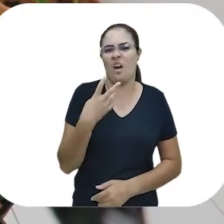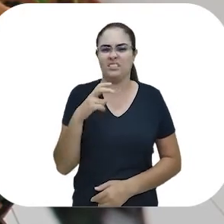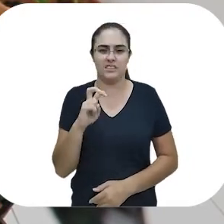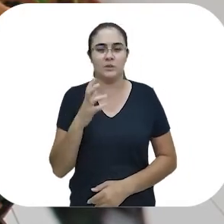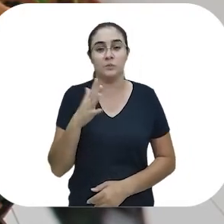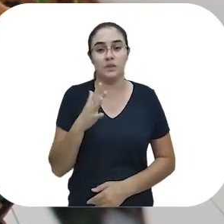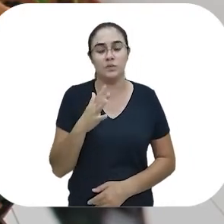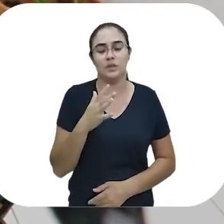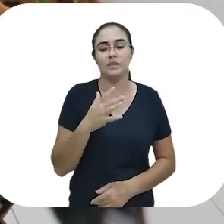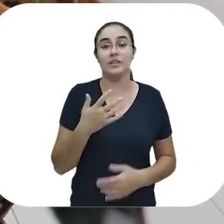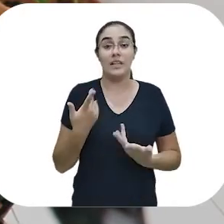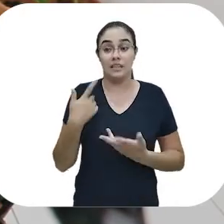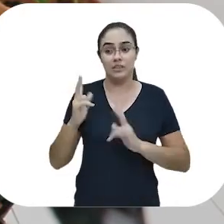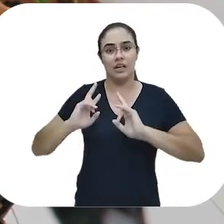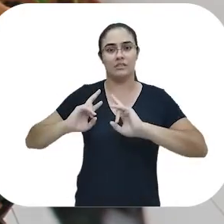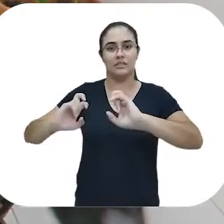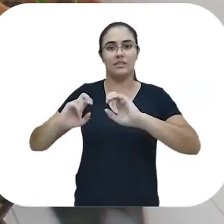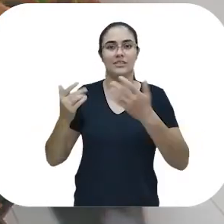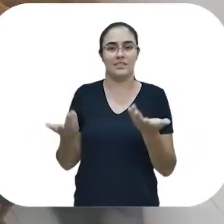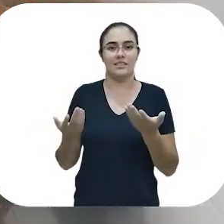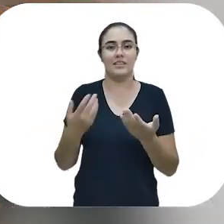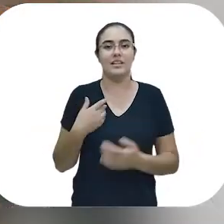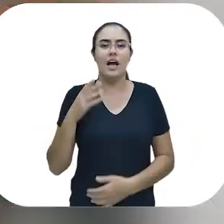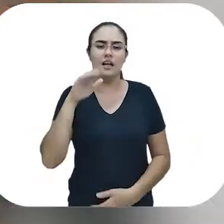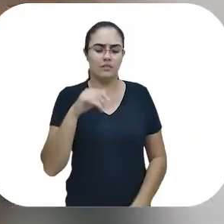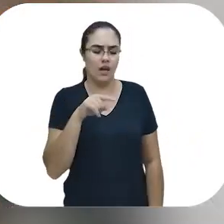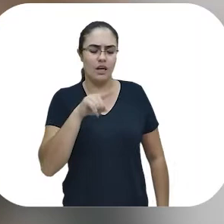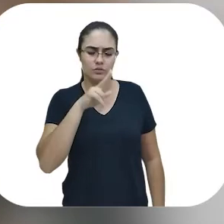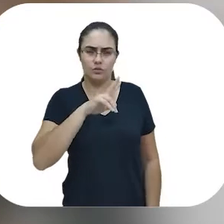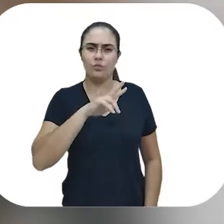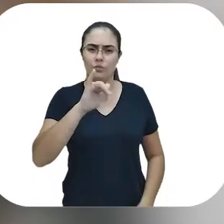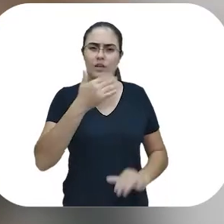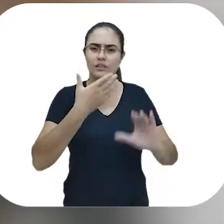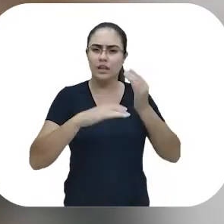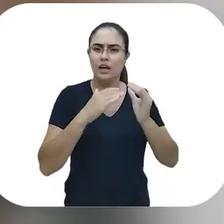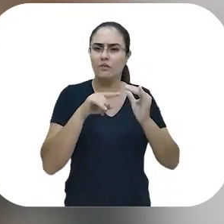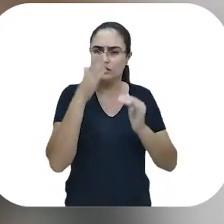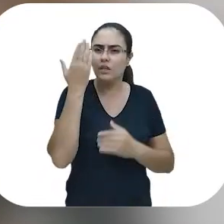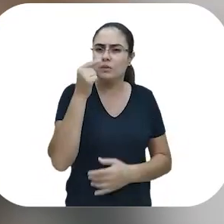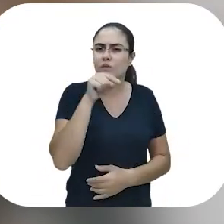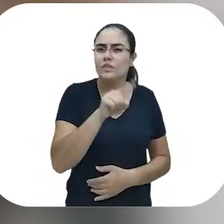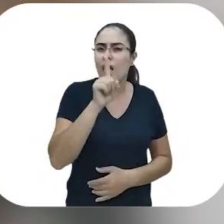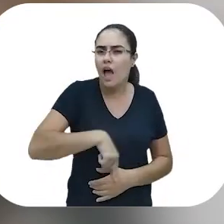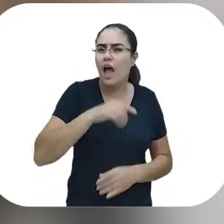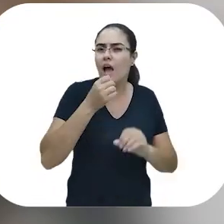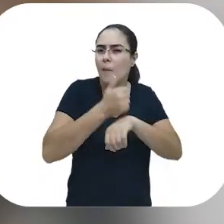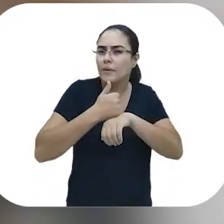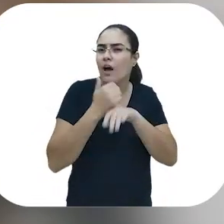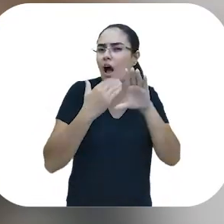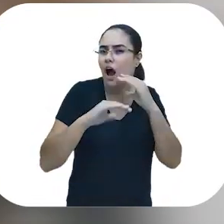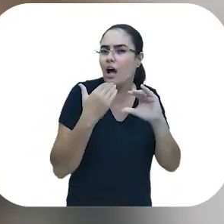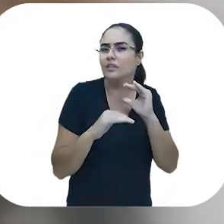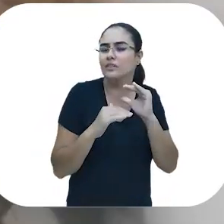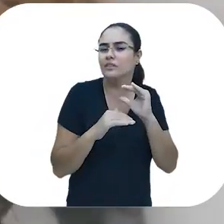E uma vez ela disse que eu era cantora, né? Ela disse: "Você sabia que você é cantora?" E eu nunca esqueci aquilo. Acho que foi